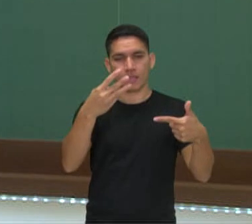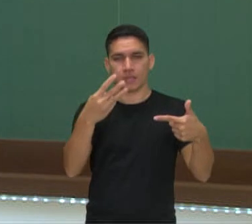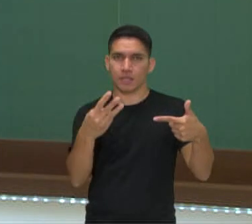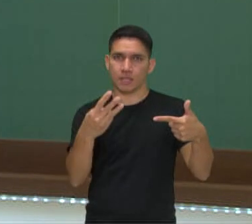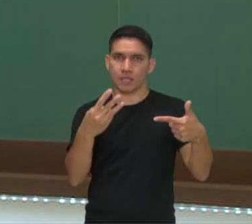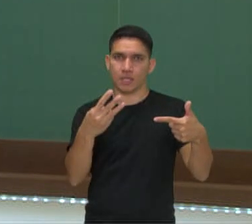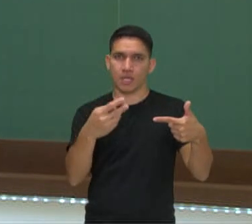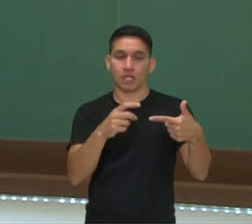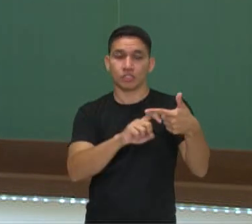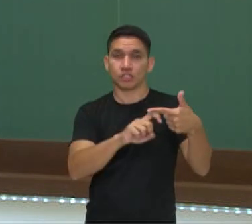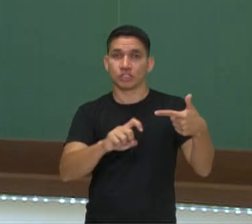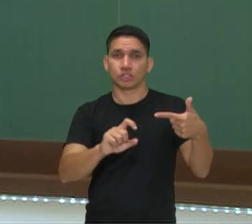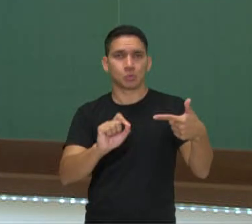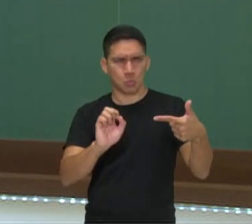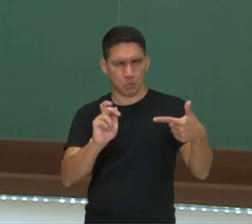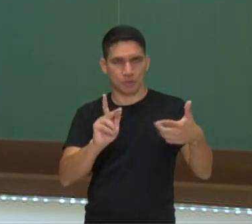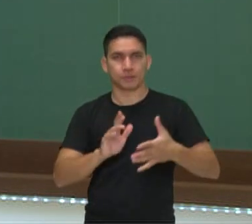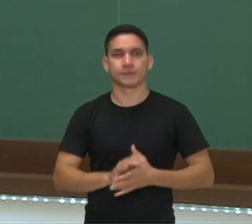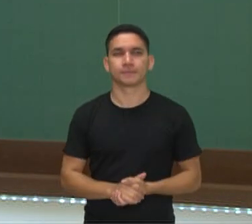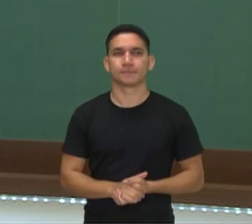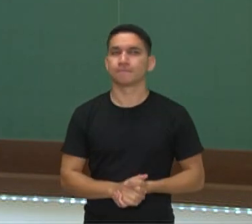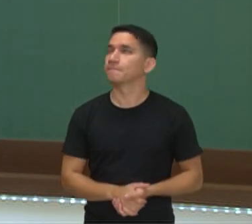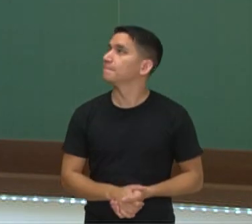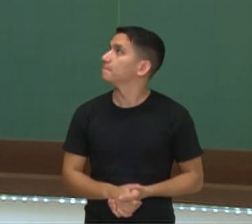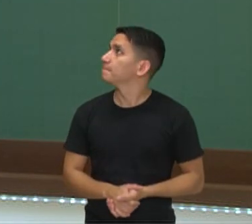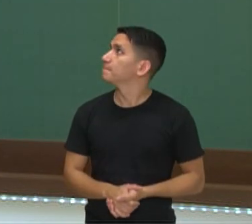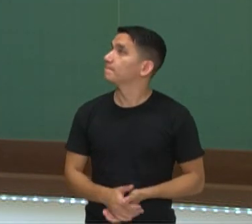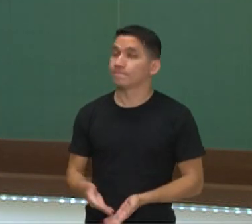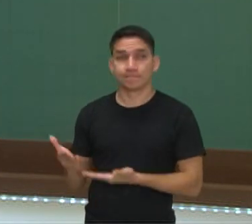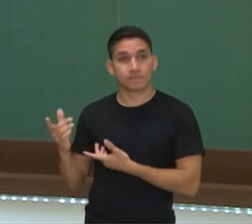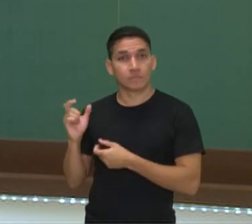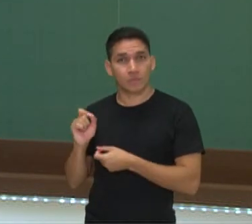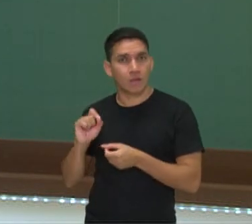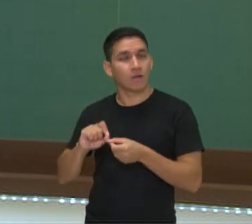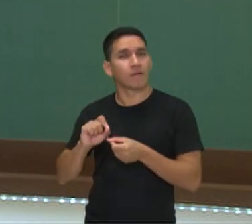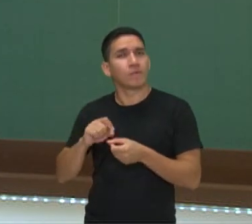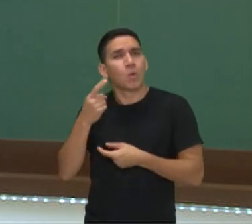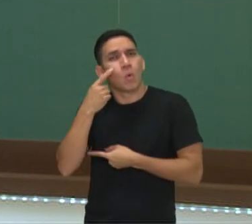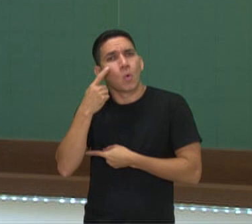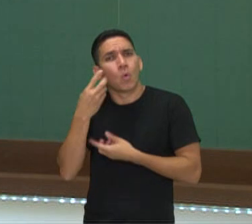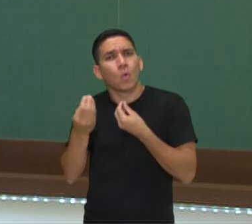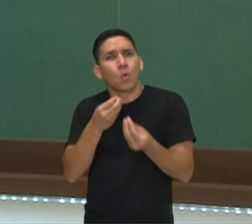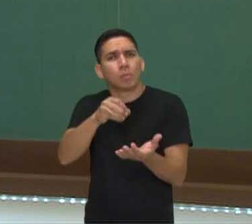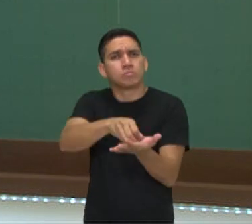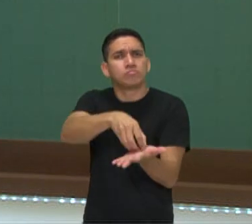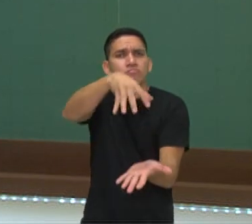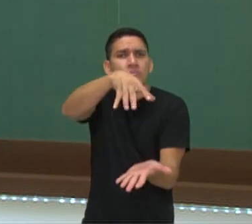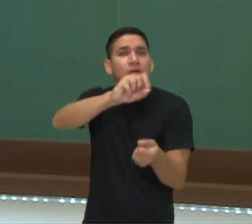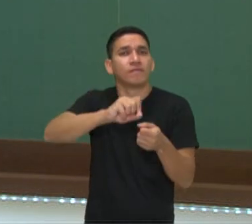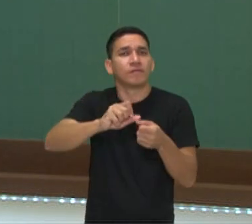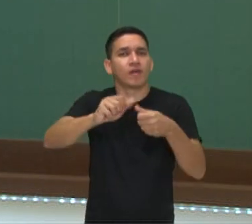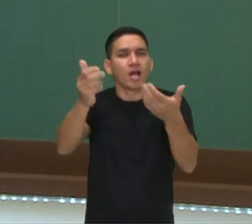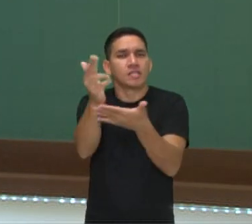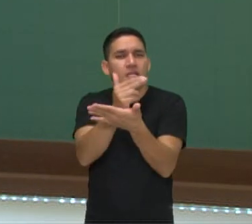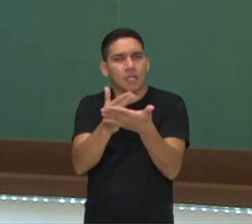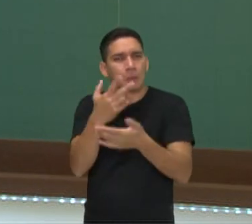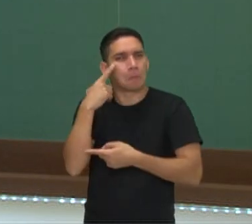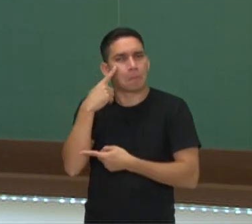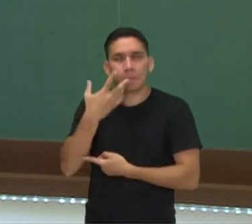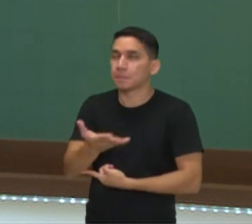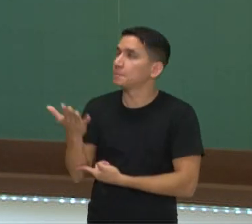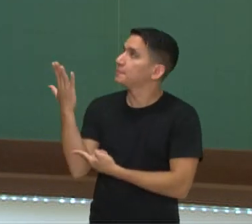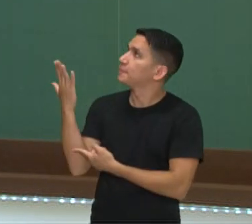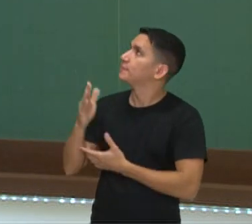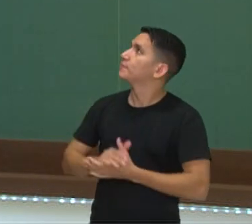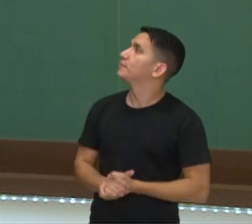x, ok? Beleza. E daí, agora vamos ver a ideia geométrica, então, com o desenho, que daí fica bem mais claro